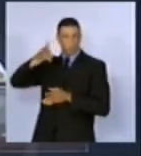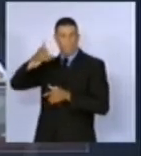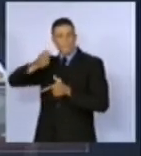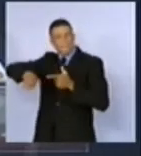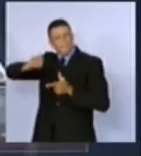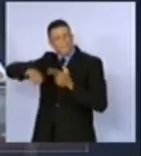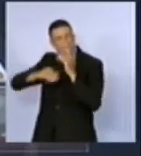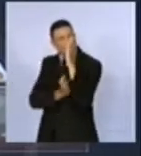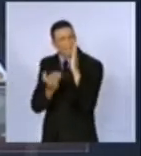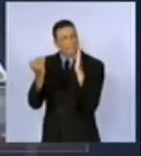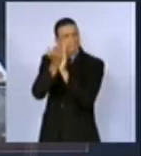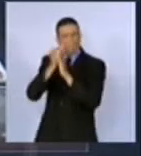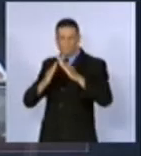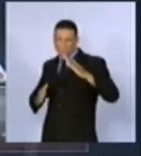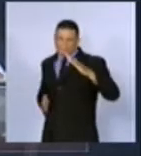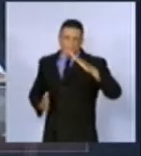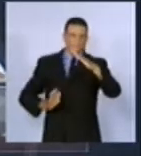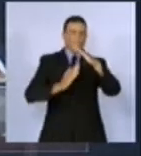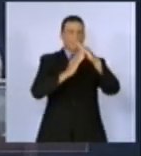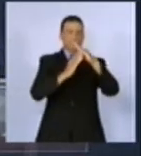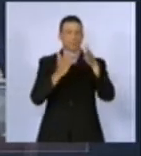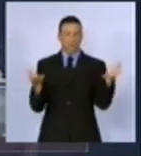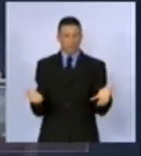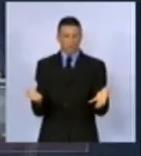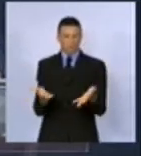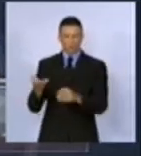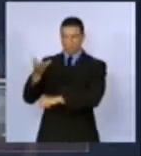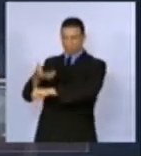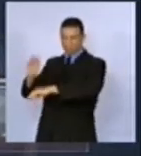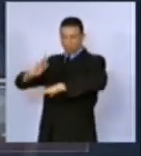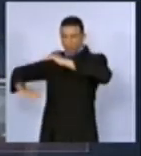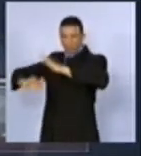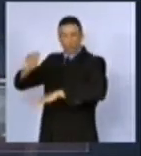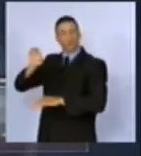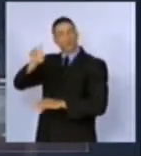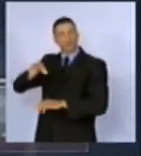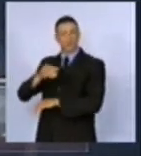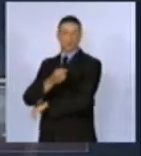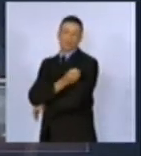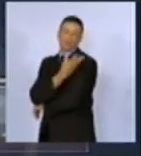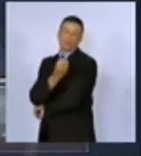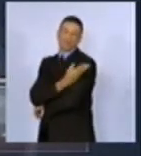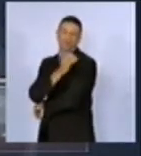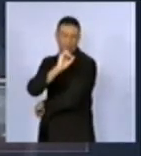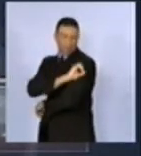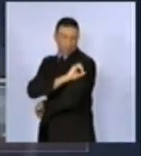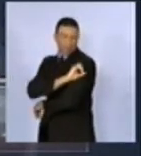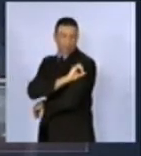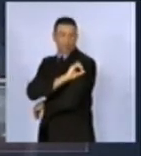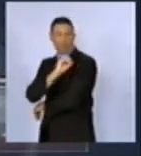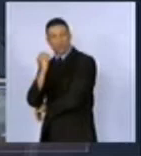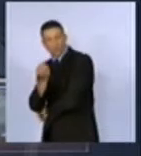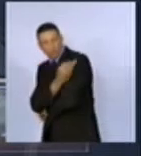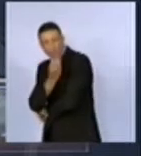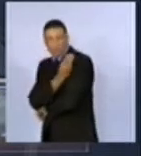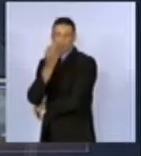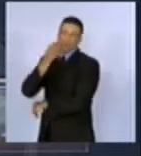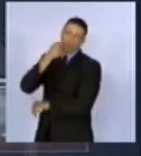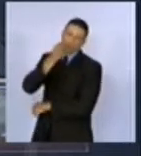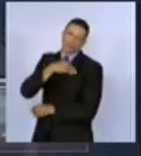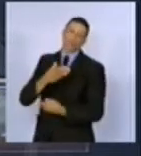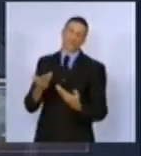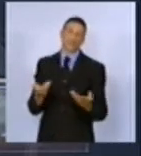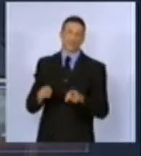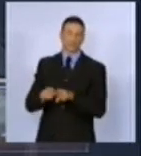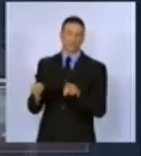obstáculo que se nós temos hoje para qualificação deste trabalho é dois é o analfabetismo é mais qualidade e esse é o ponto